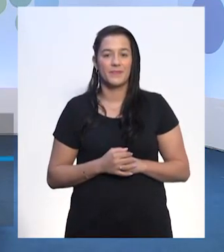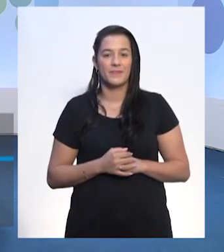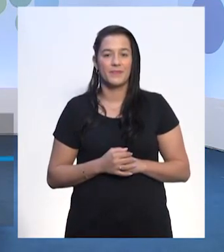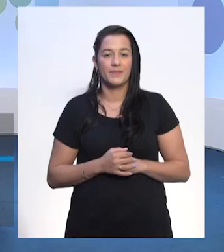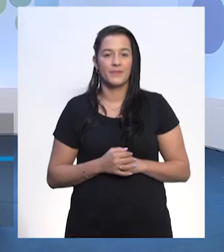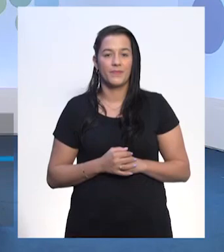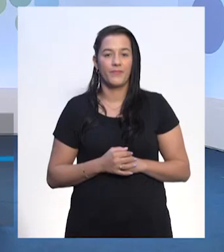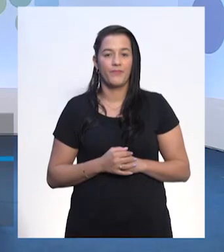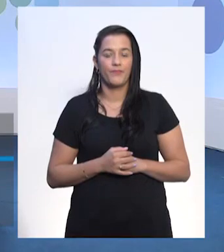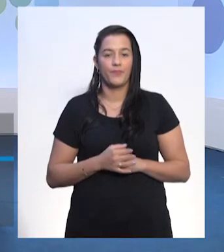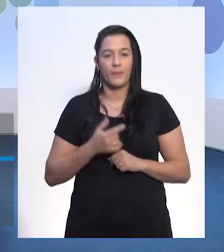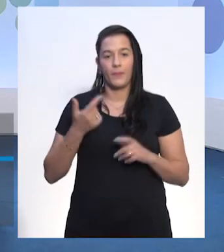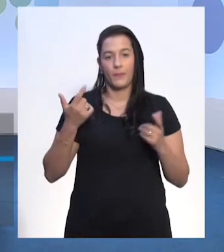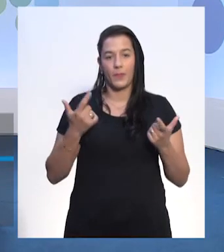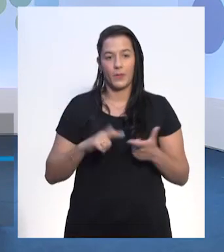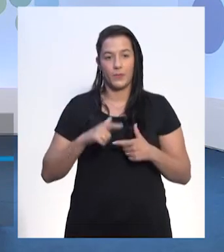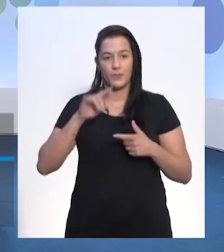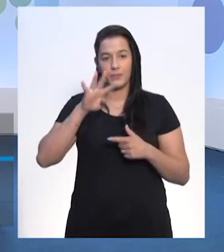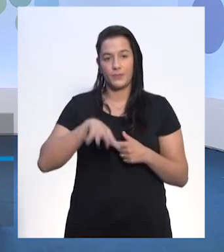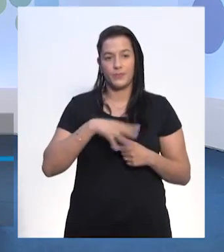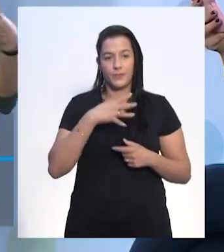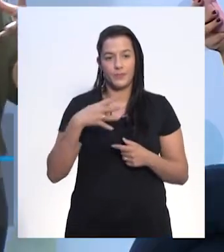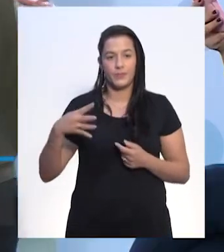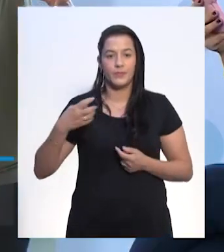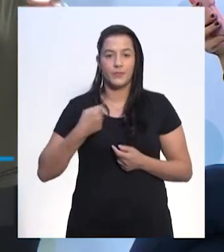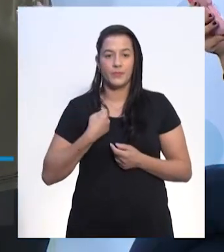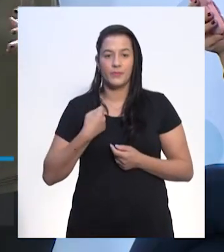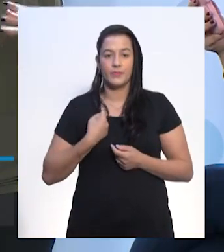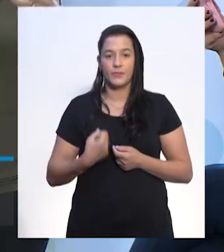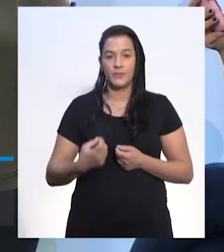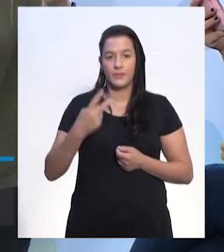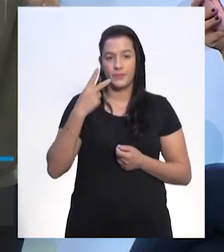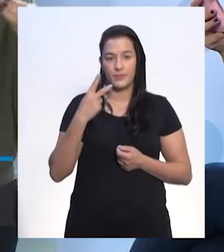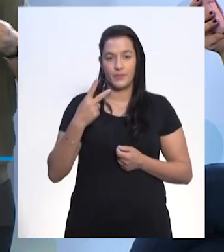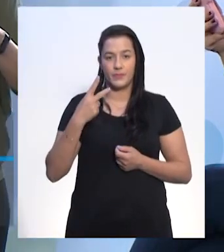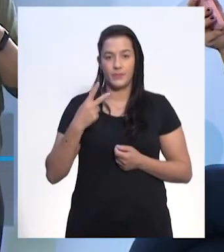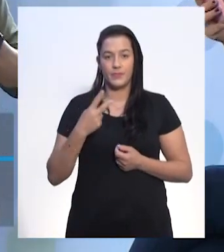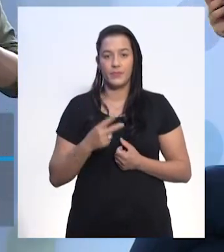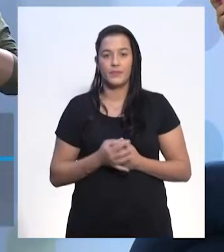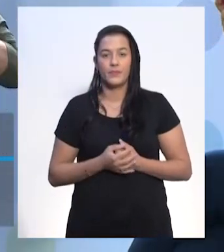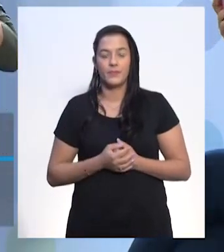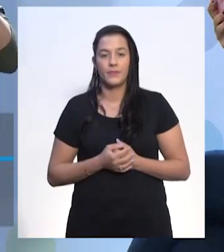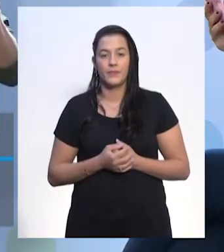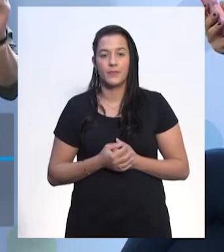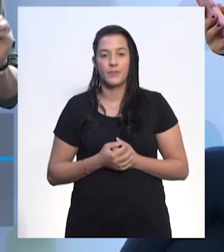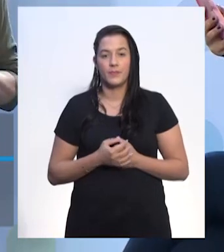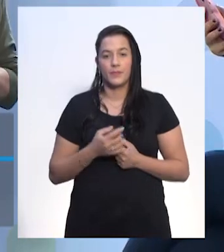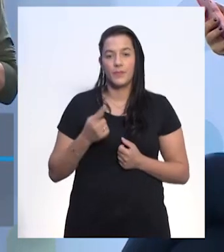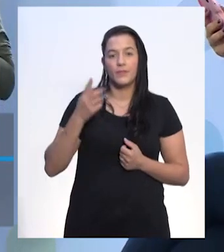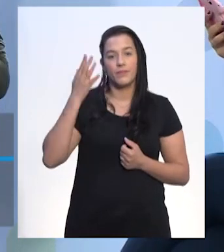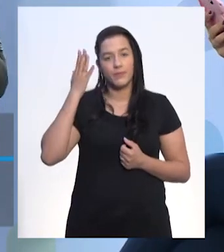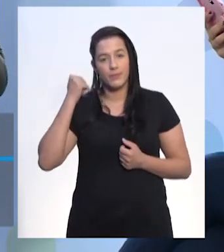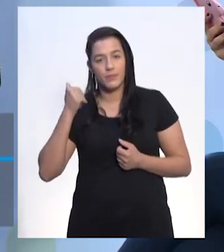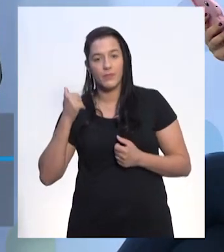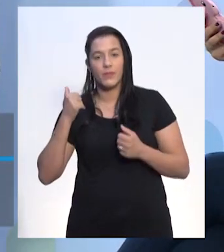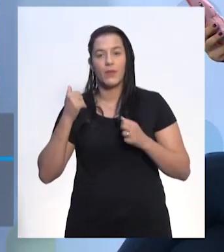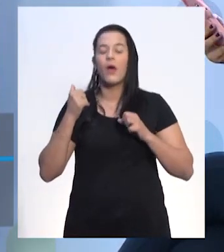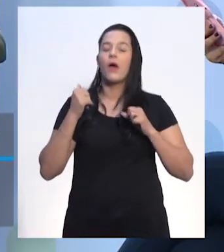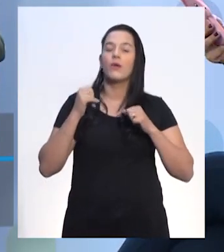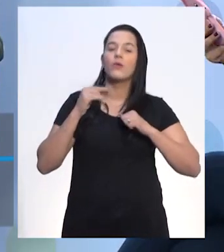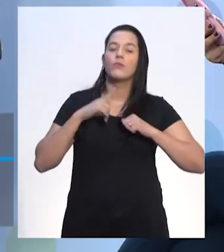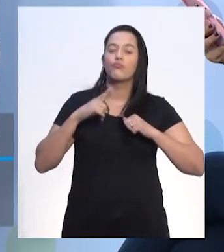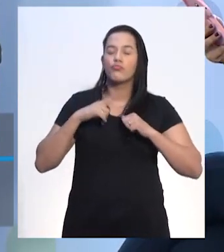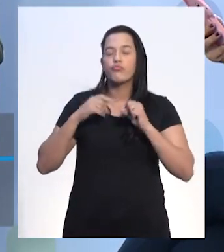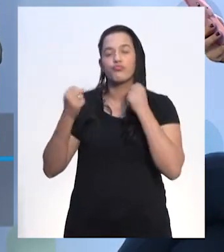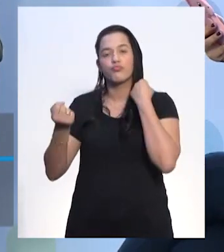controle. Vamos lá, tabela 2. Ali, Juliana, então, o que nós soubemos? Se eles praticavam ou não, era algo